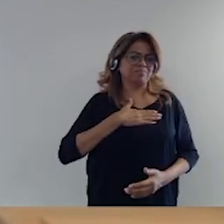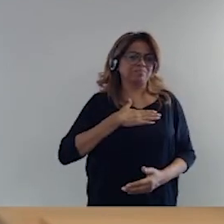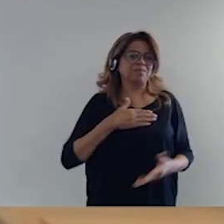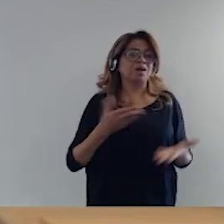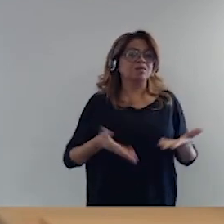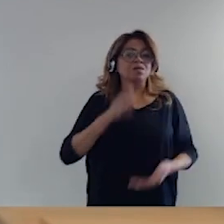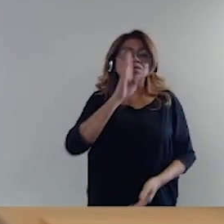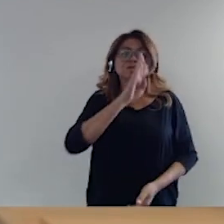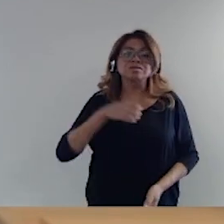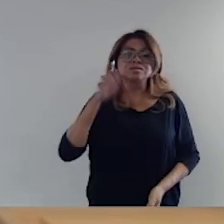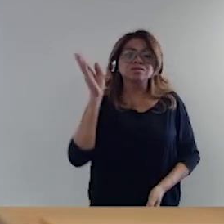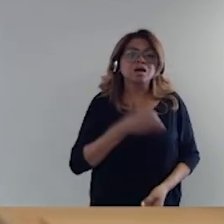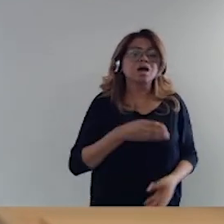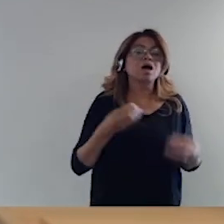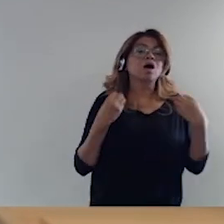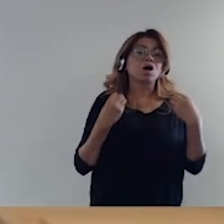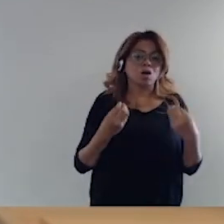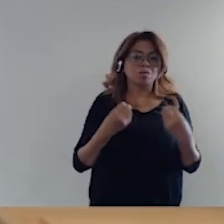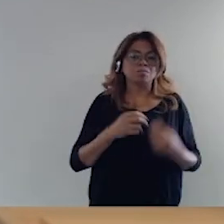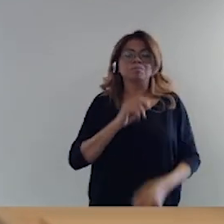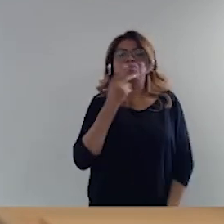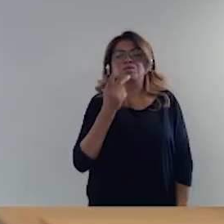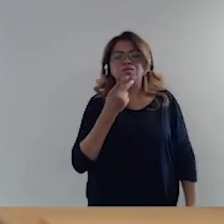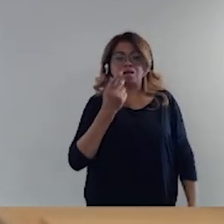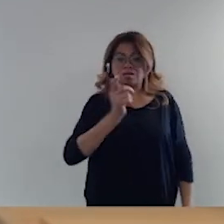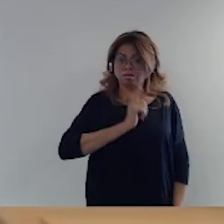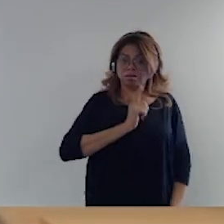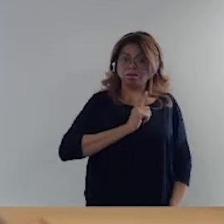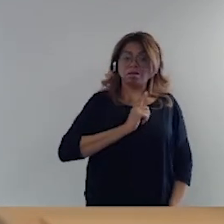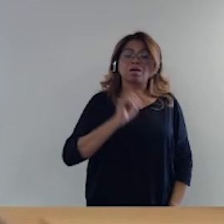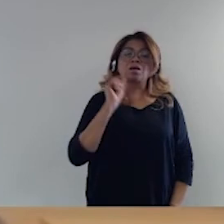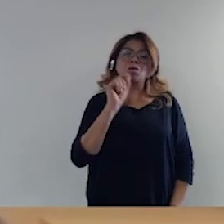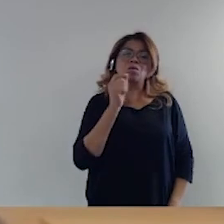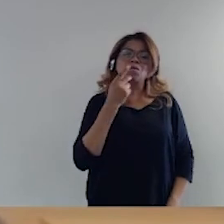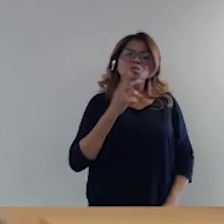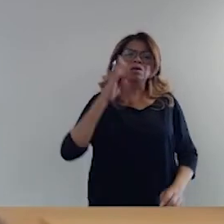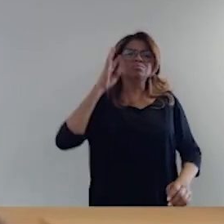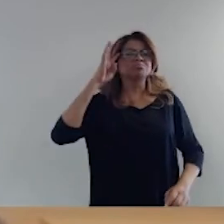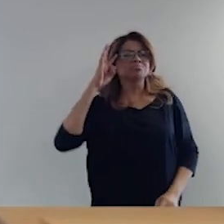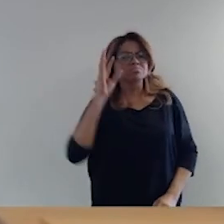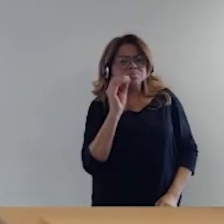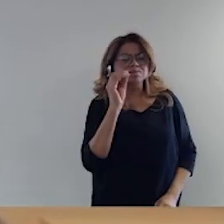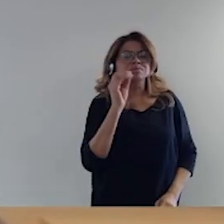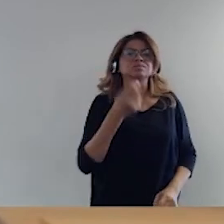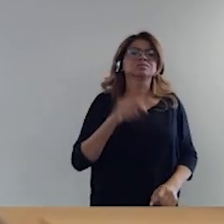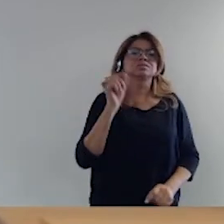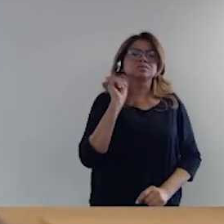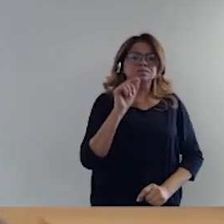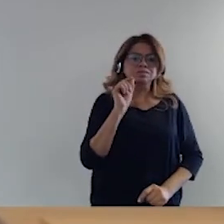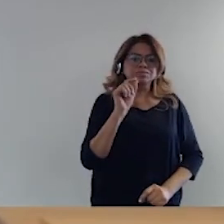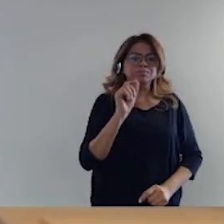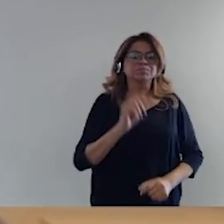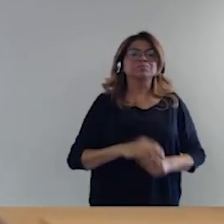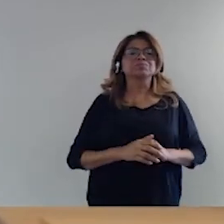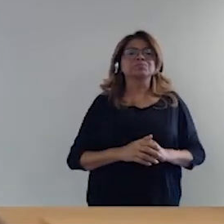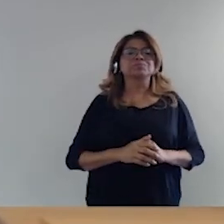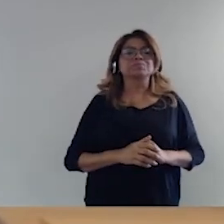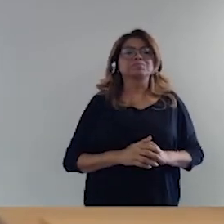encerraria dizendo que há uma certa percepção de que